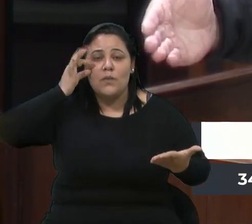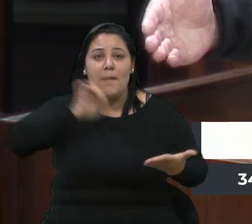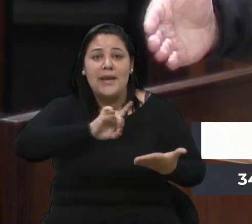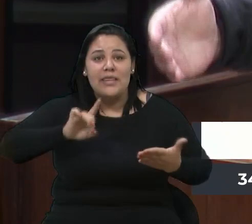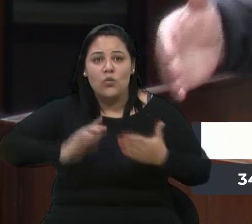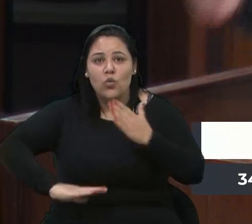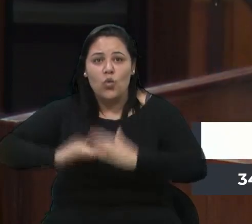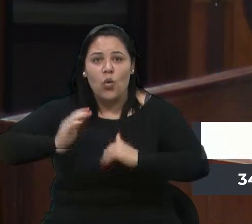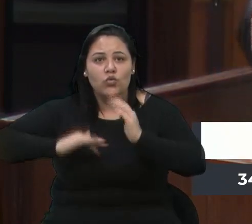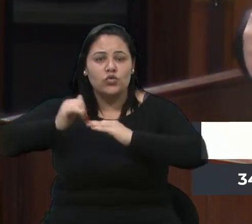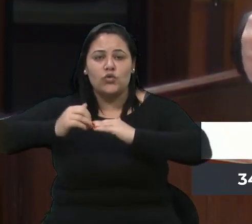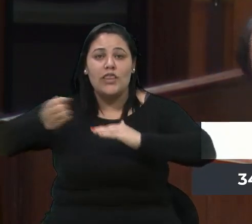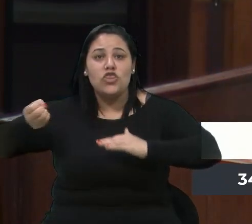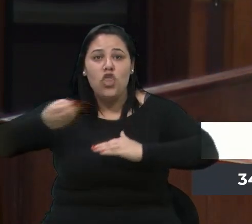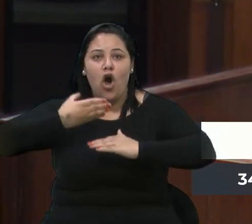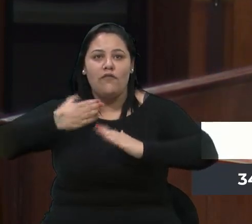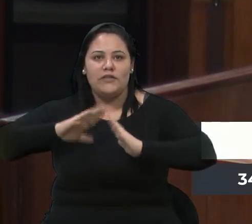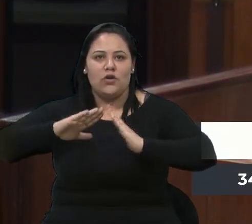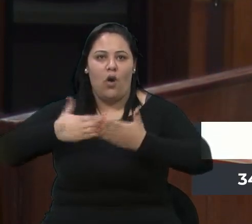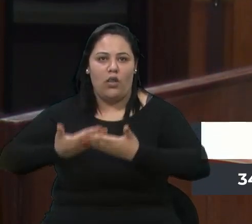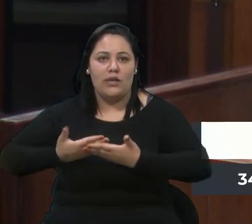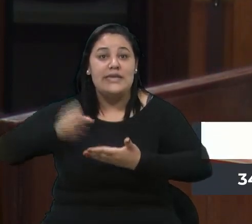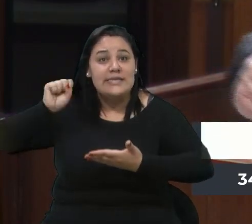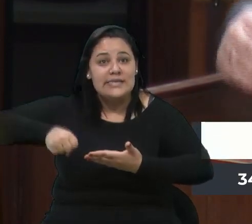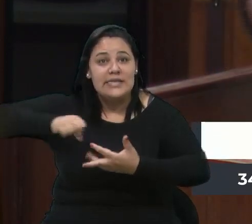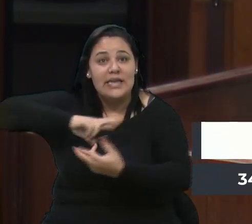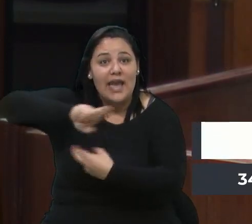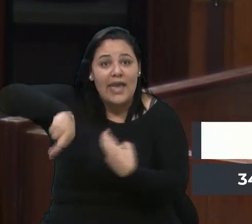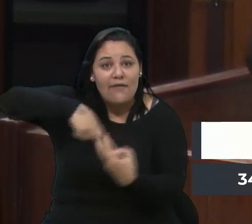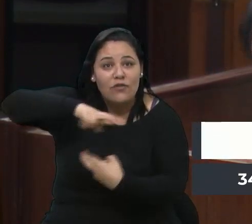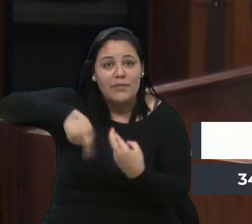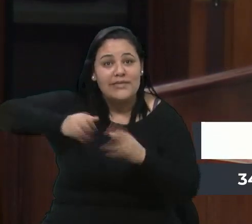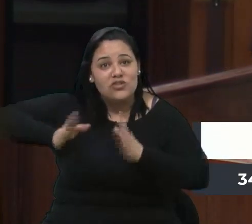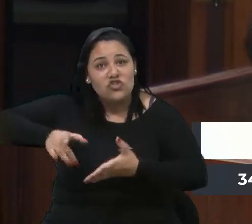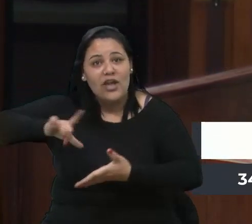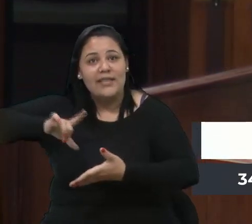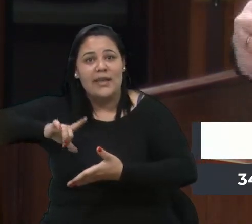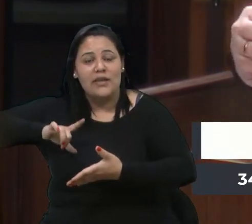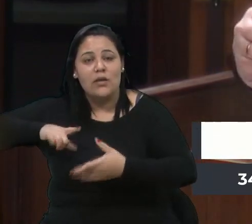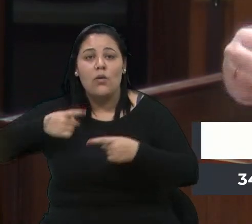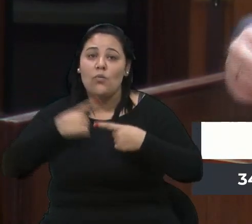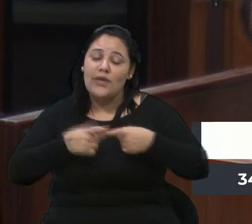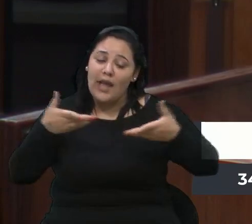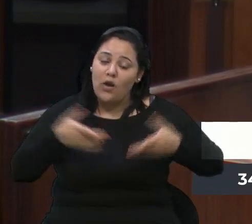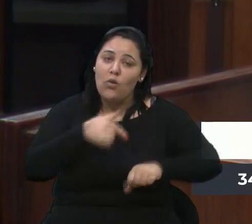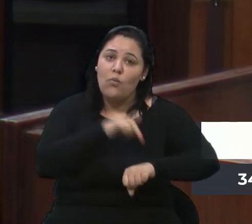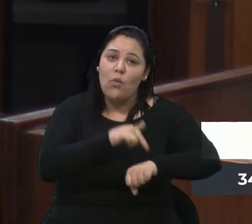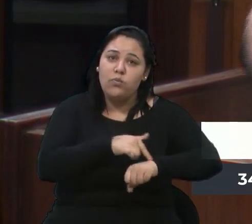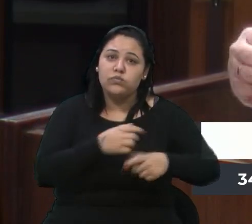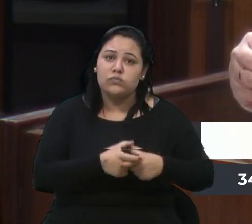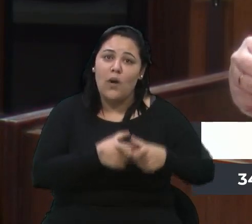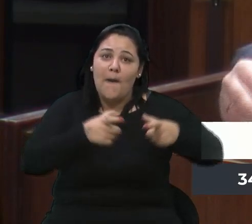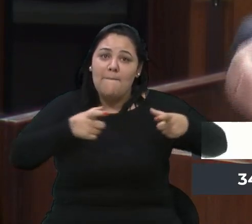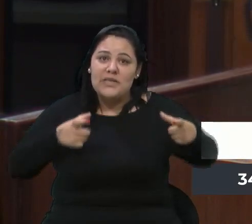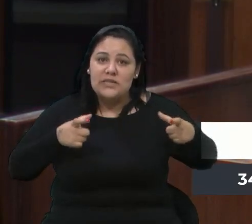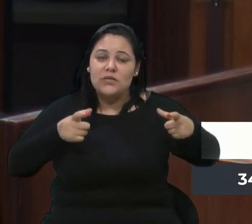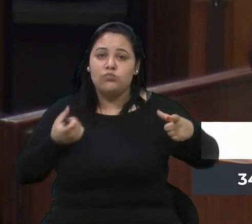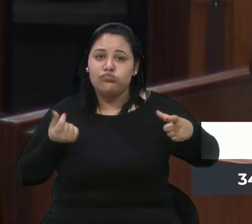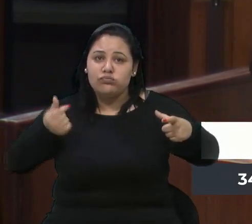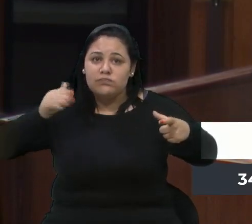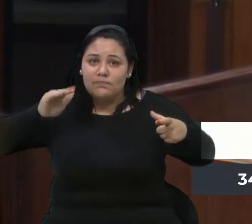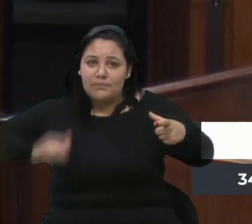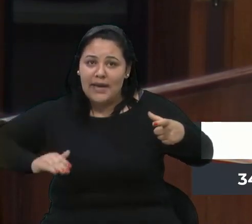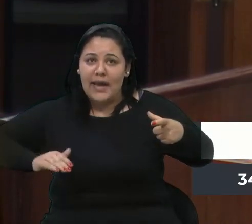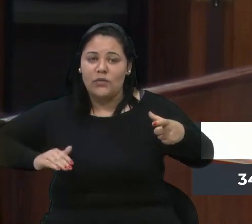novas escolas. O momento, só para concluir, senhor presidente, o momento é ampliação, que será muito mais barato, muito